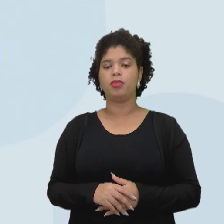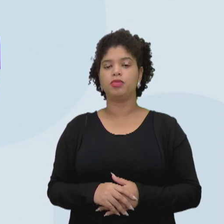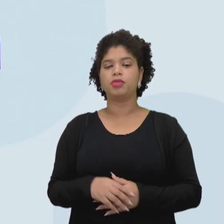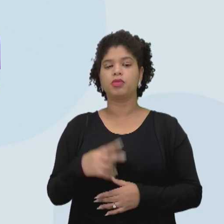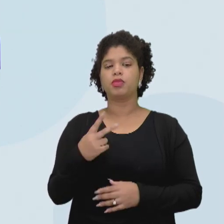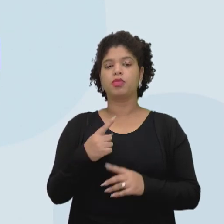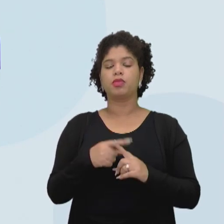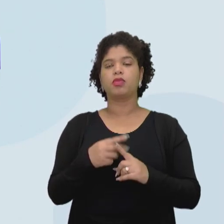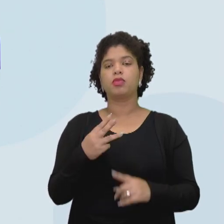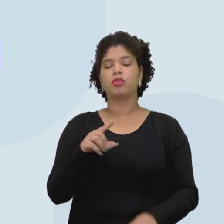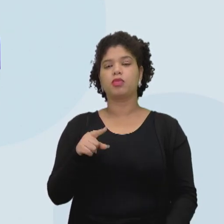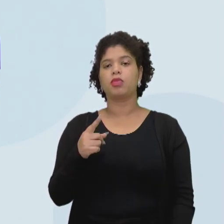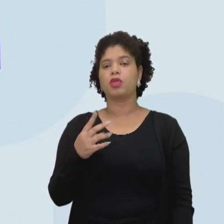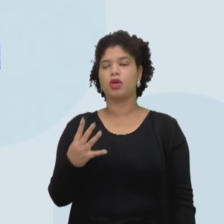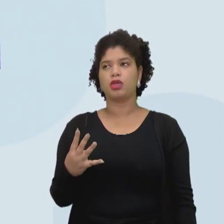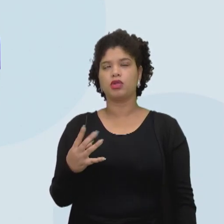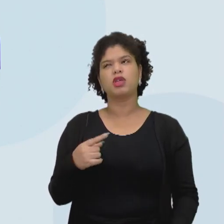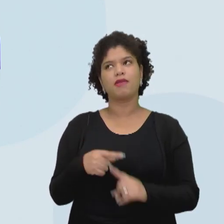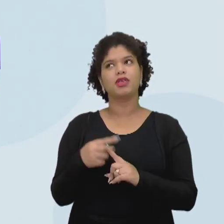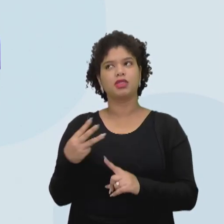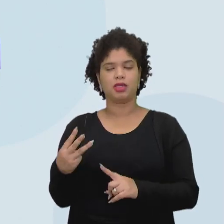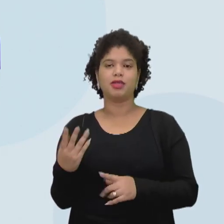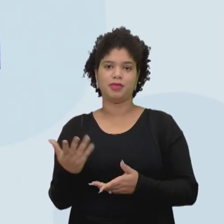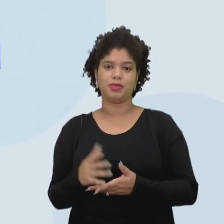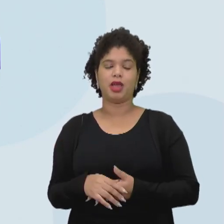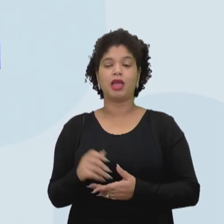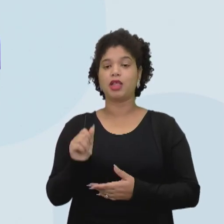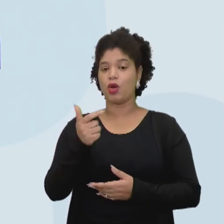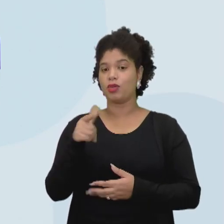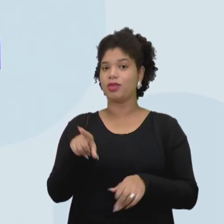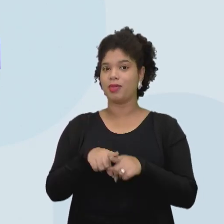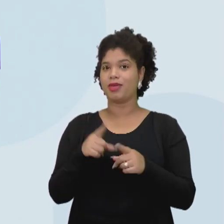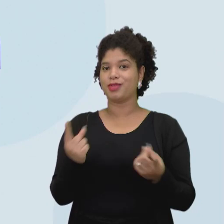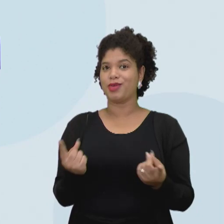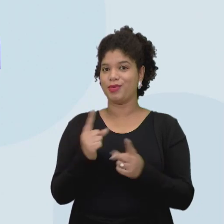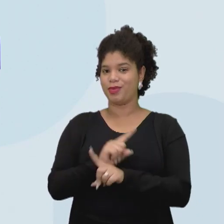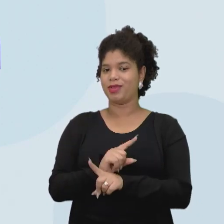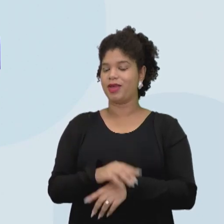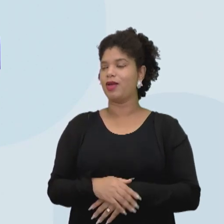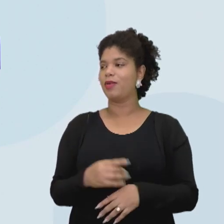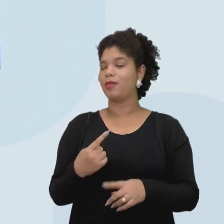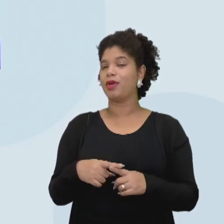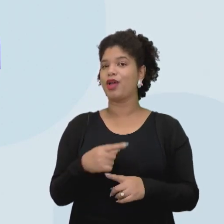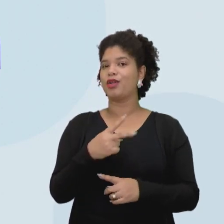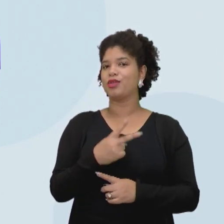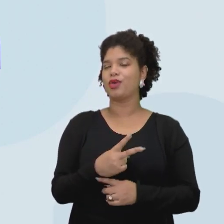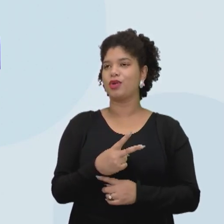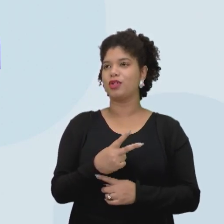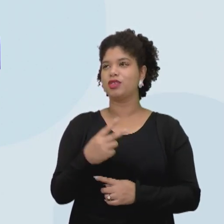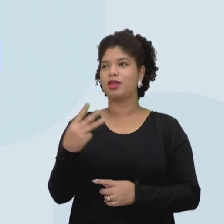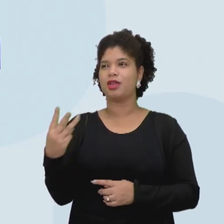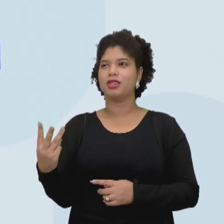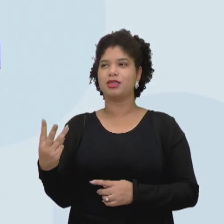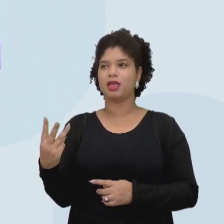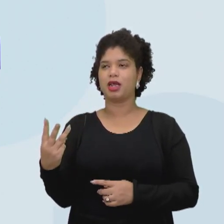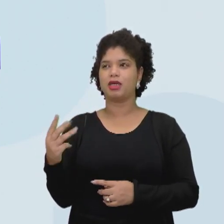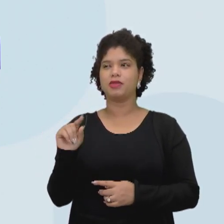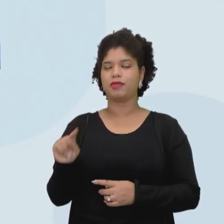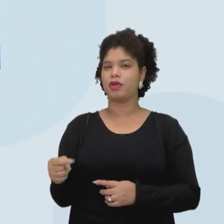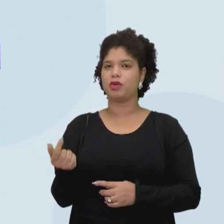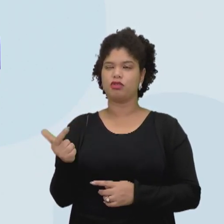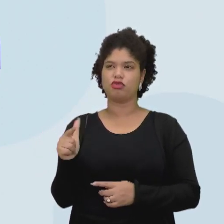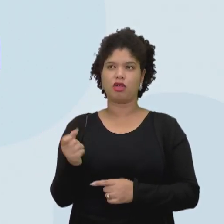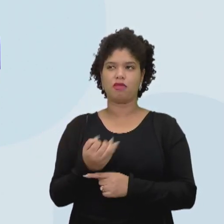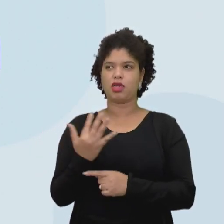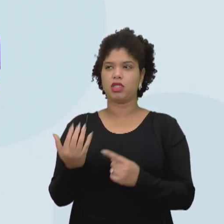o 3,14, o resultado vezes 3. Mas eu posso fazer em outra ordem. Como o 2 e o 3 são inteiros, eu vou fazer mais fácil, tá? Vou fazer